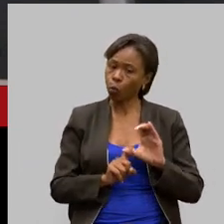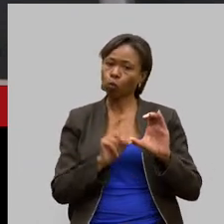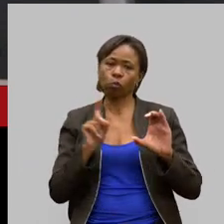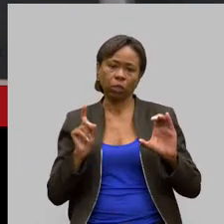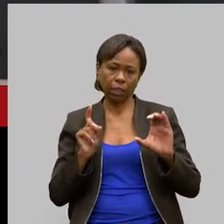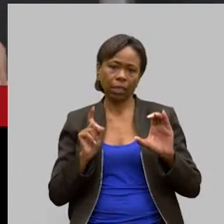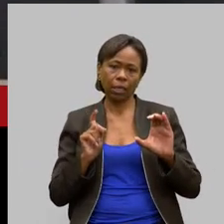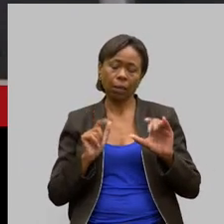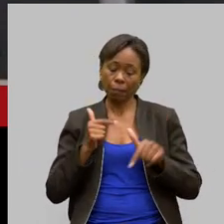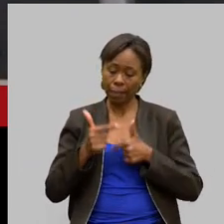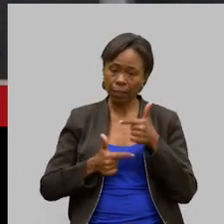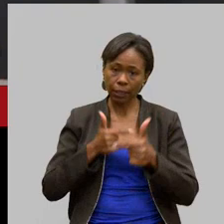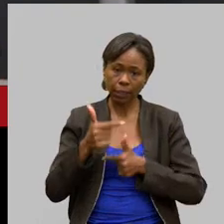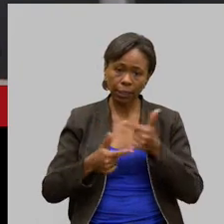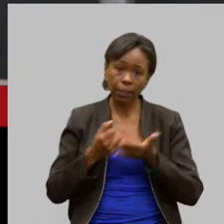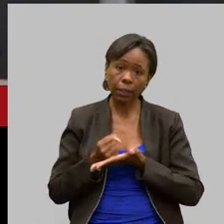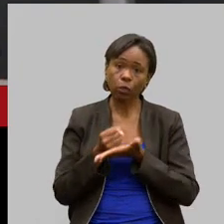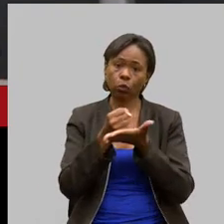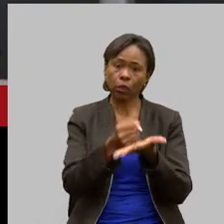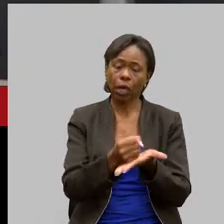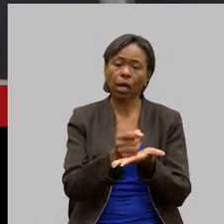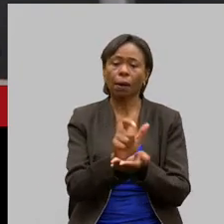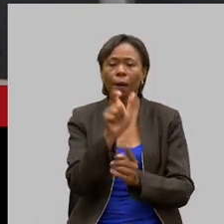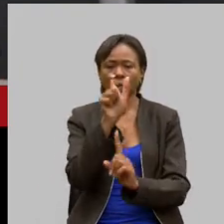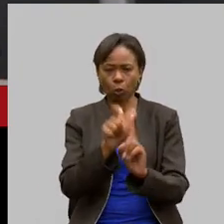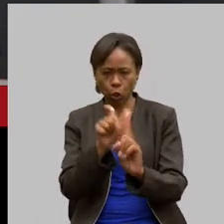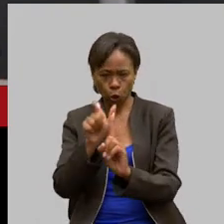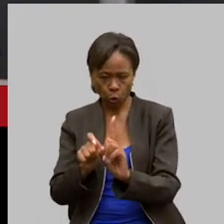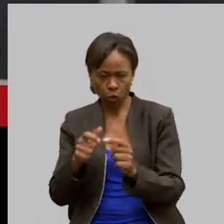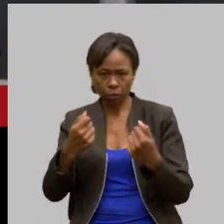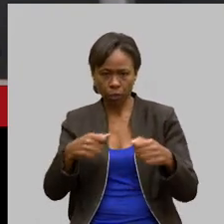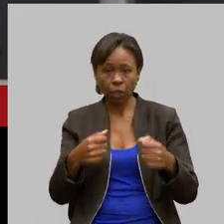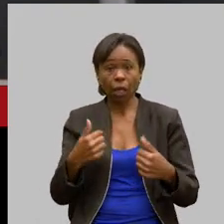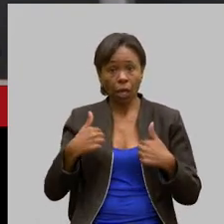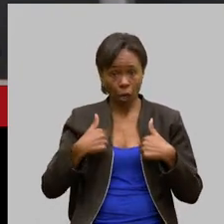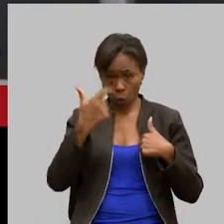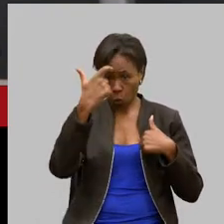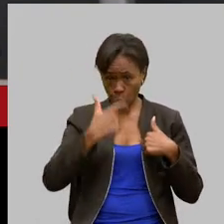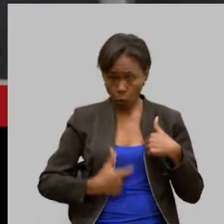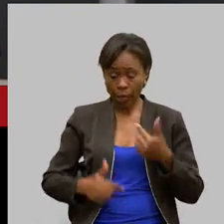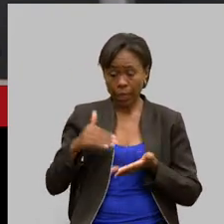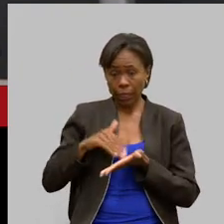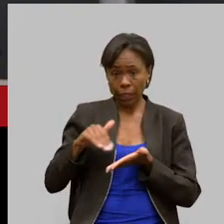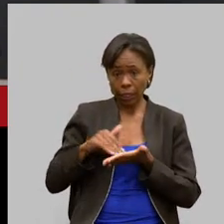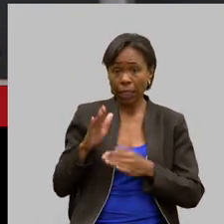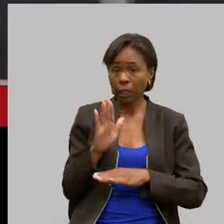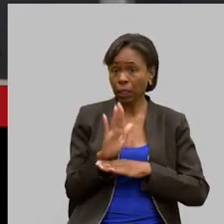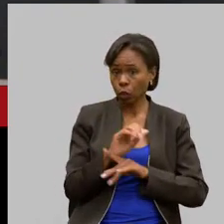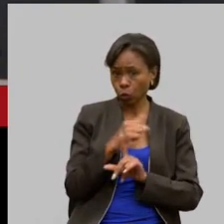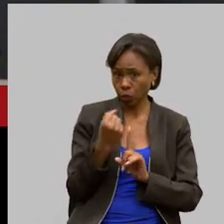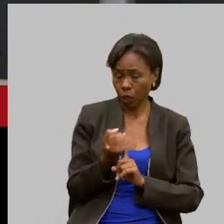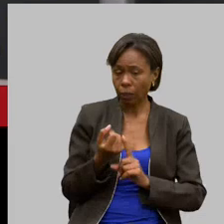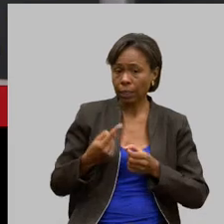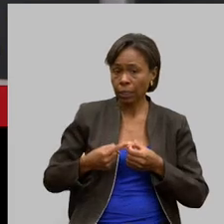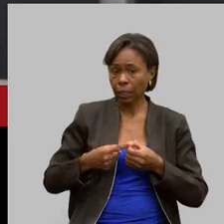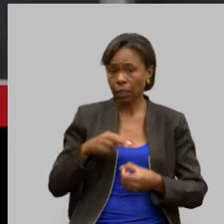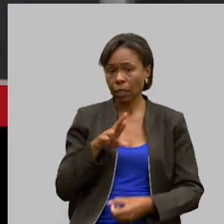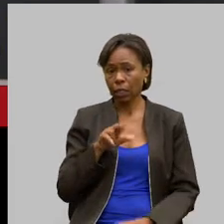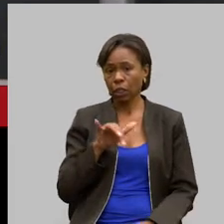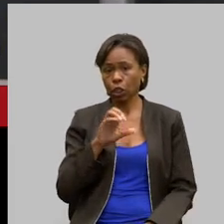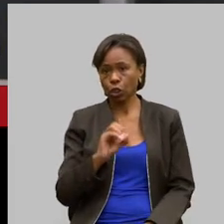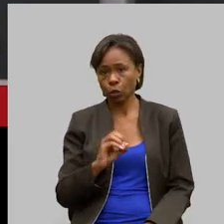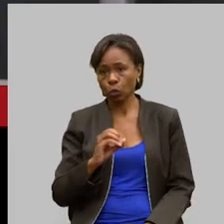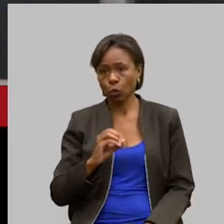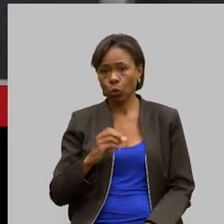mais necessitados eu estou hoje como Secretária de Assistência Social na cidade de Rio Pomba temos